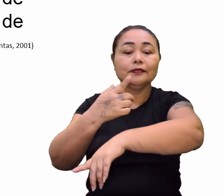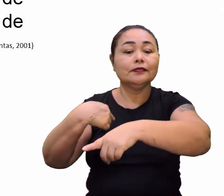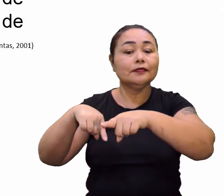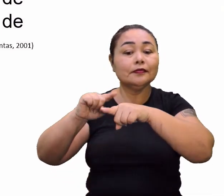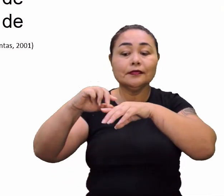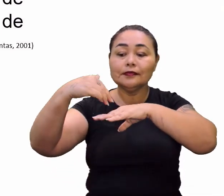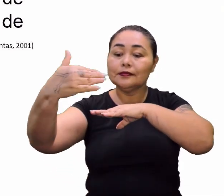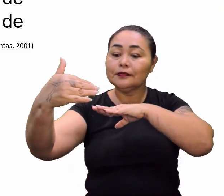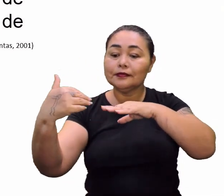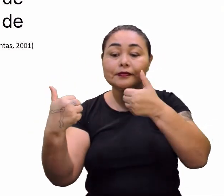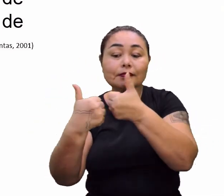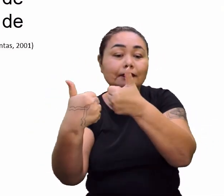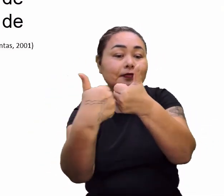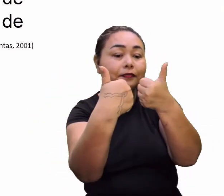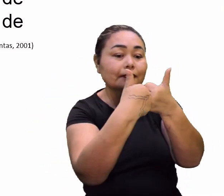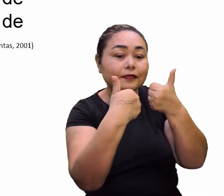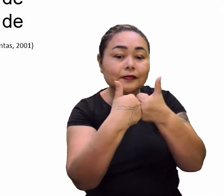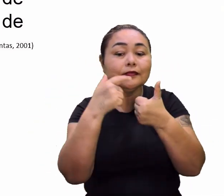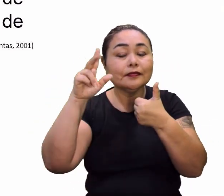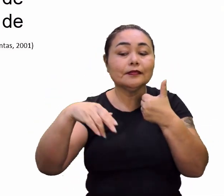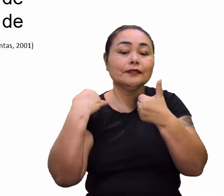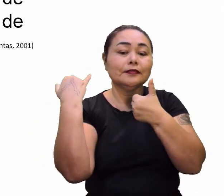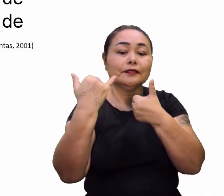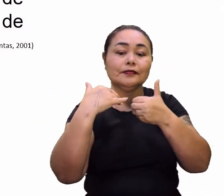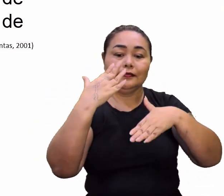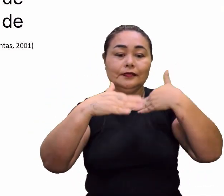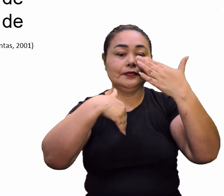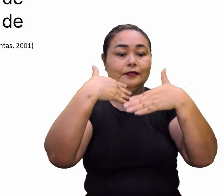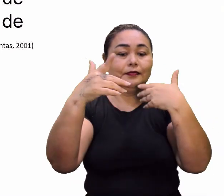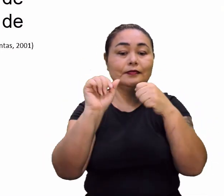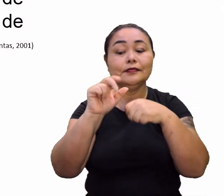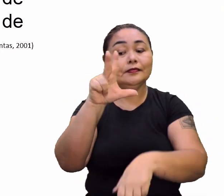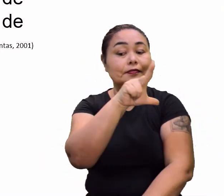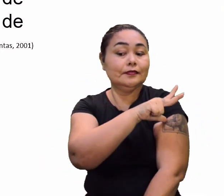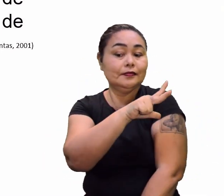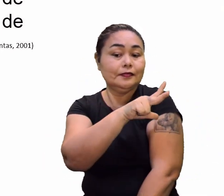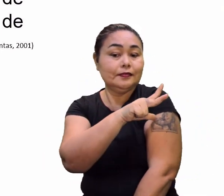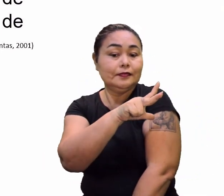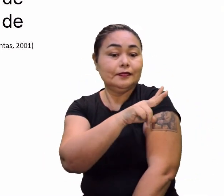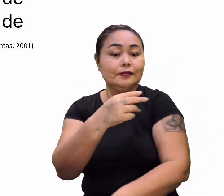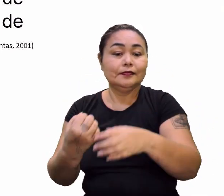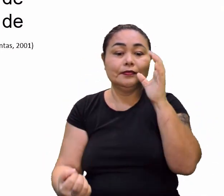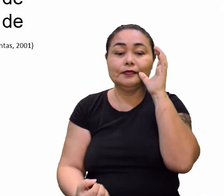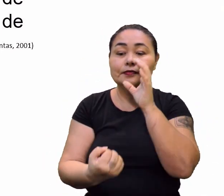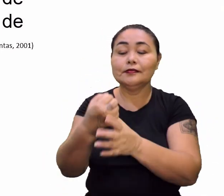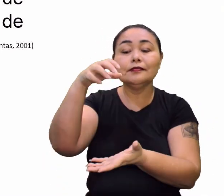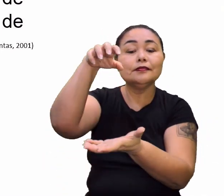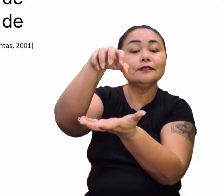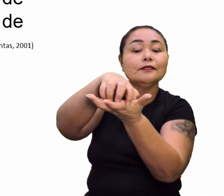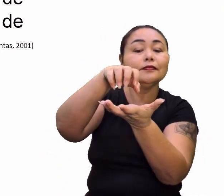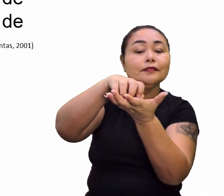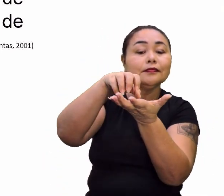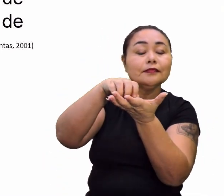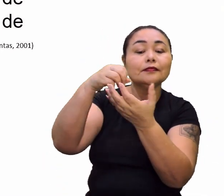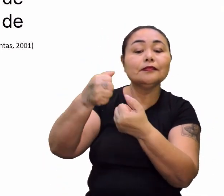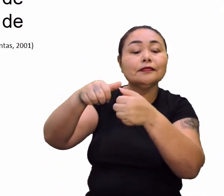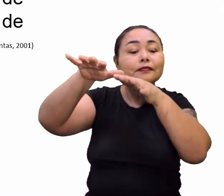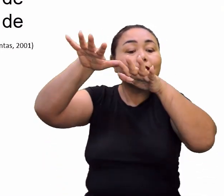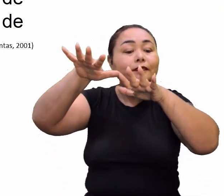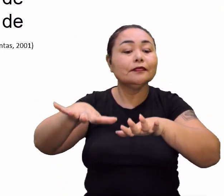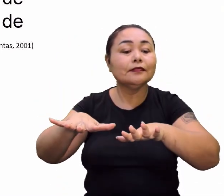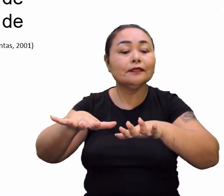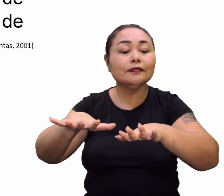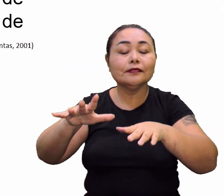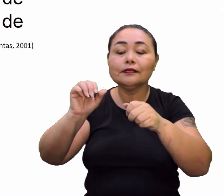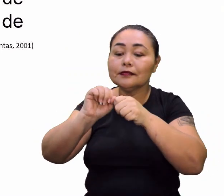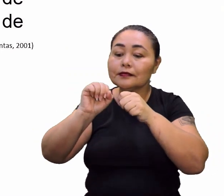cidades vizinhas. Foi muito importante para o desenvolvimento de Vilhena, que surgiu como localidade a partir da instalação